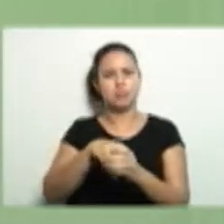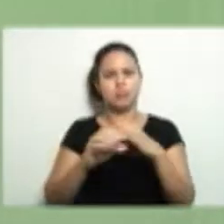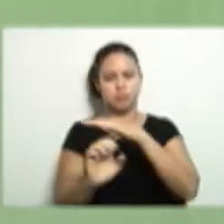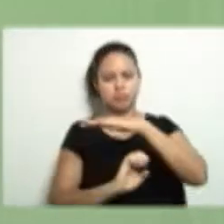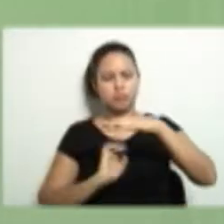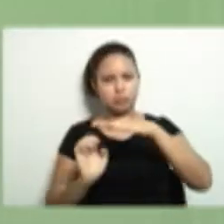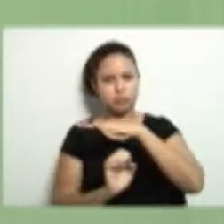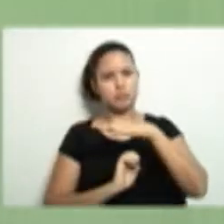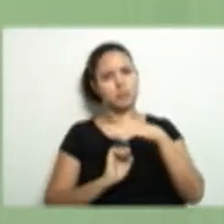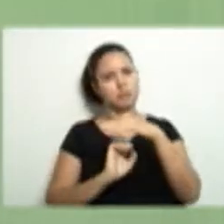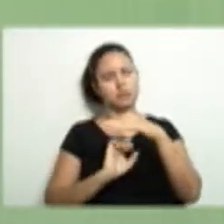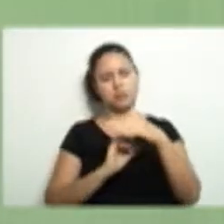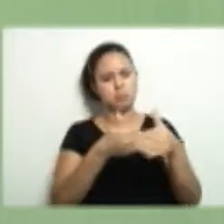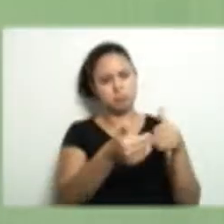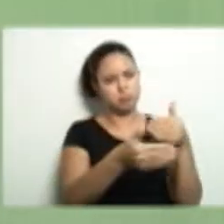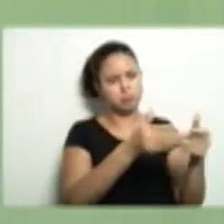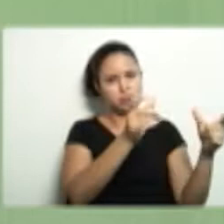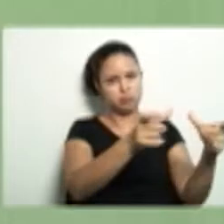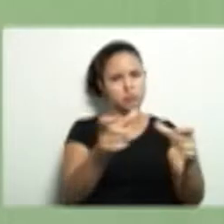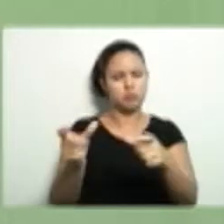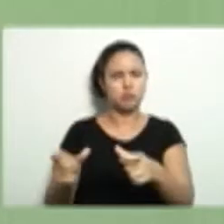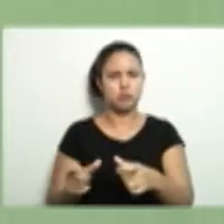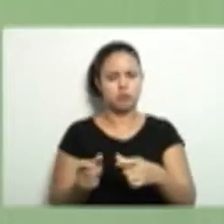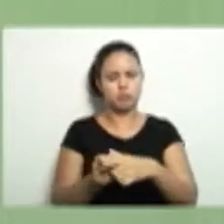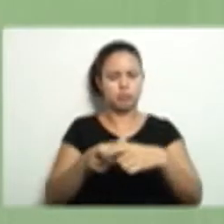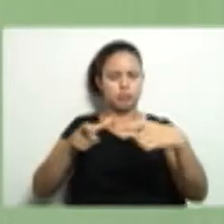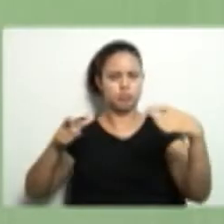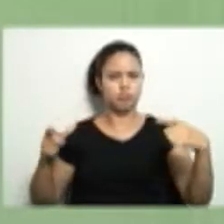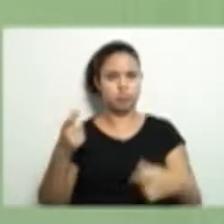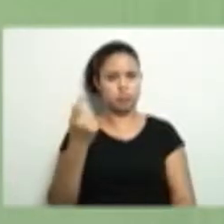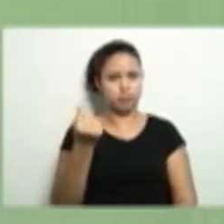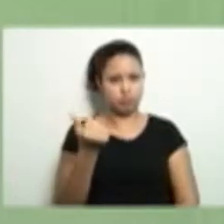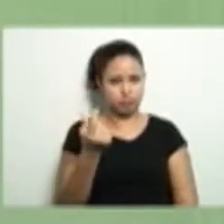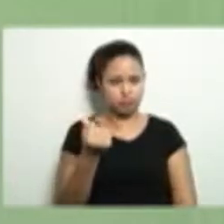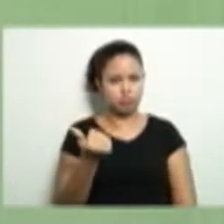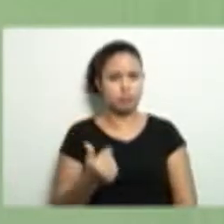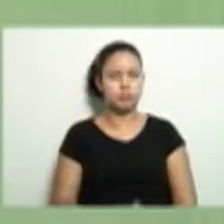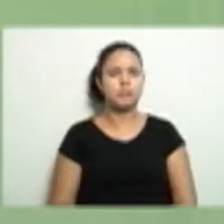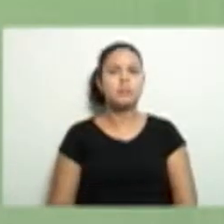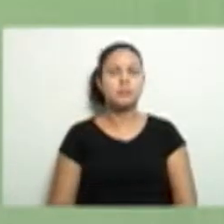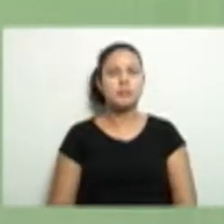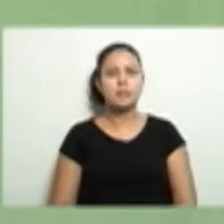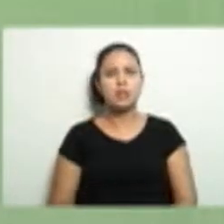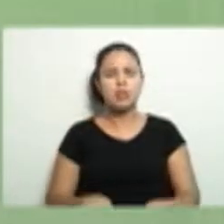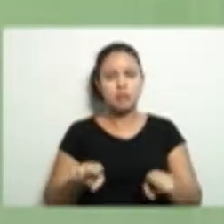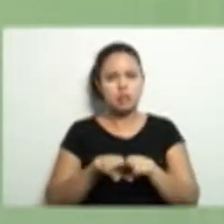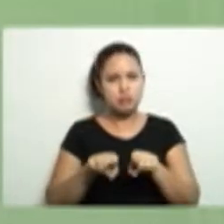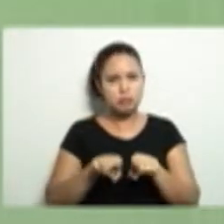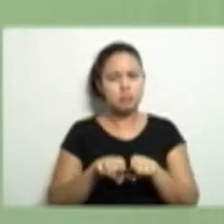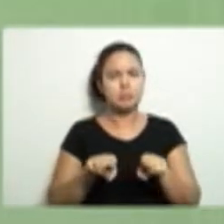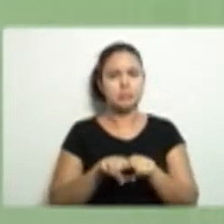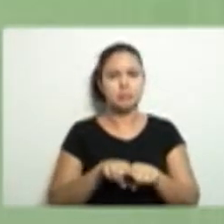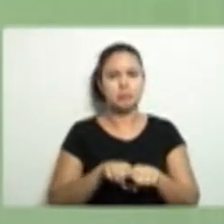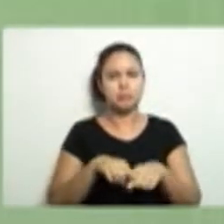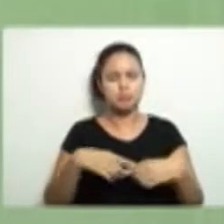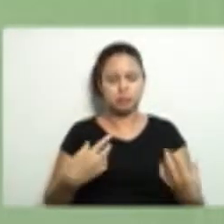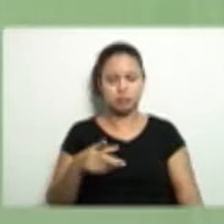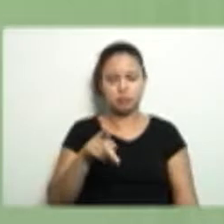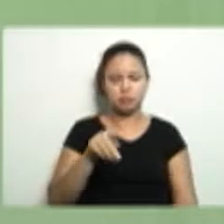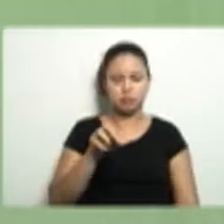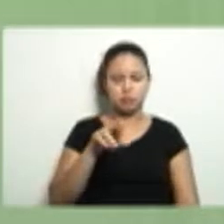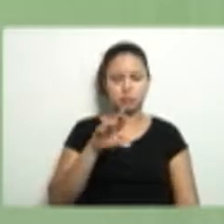maximizar, os lucros. A gente vai entender que os processos produtivos estão